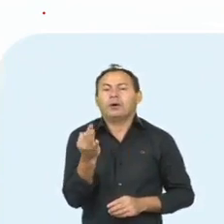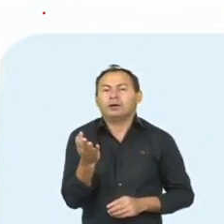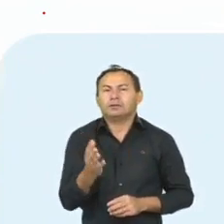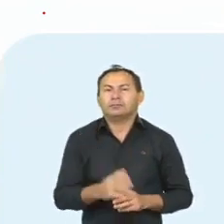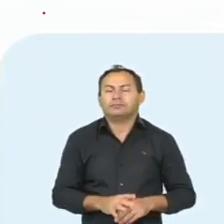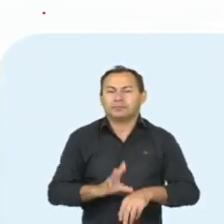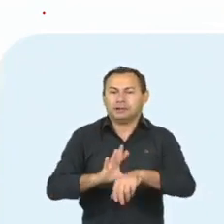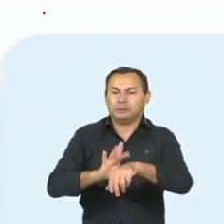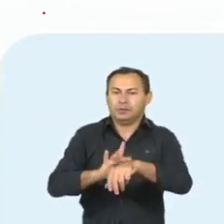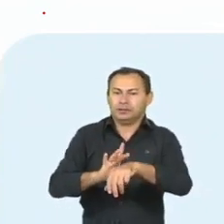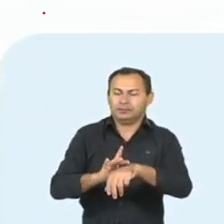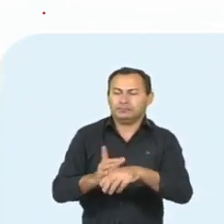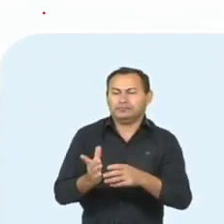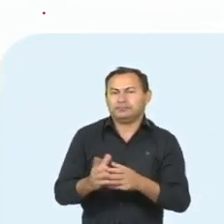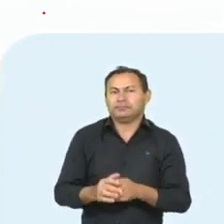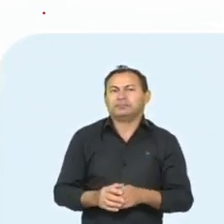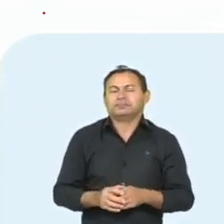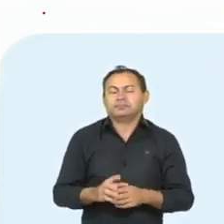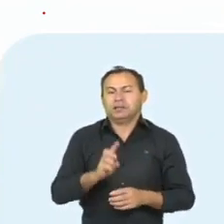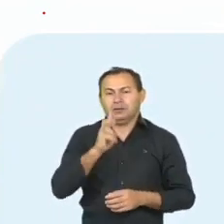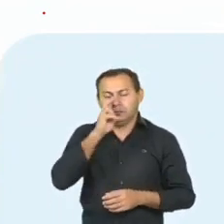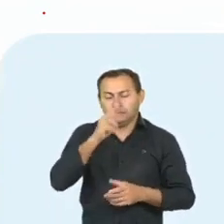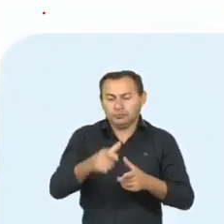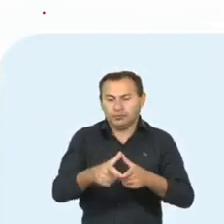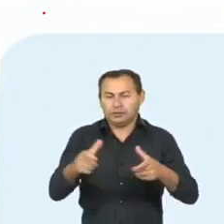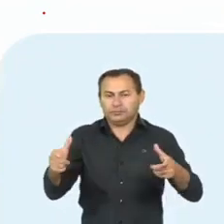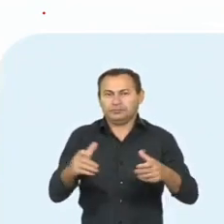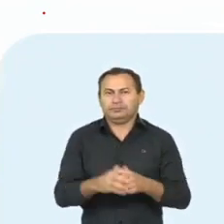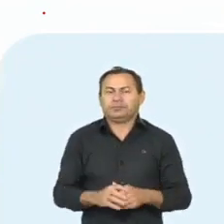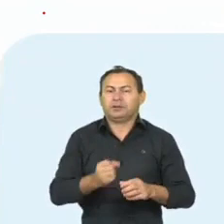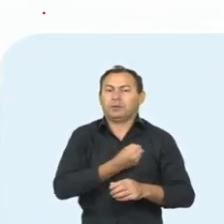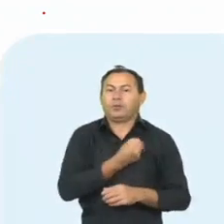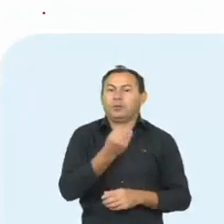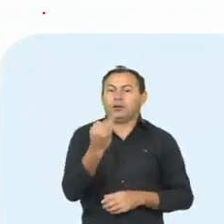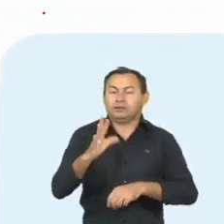a doença predomina,